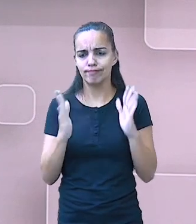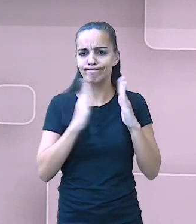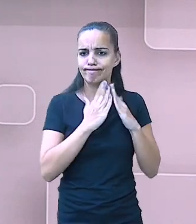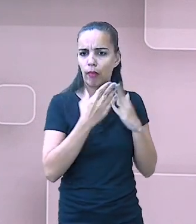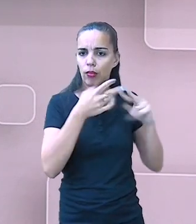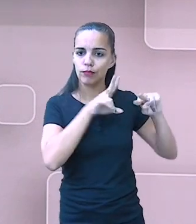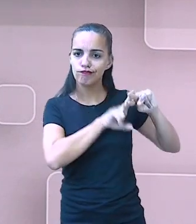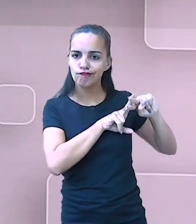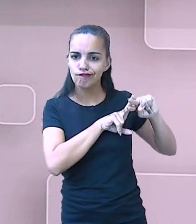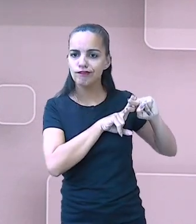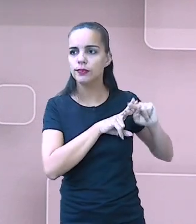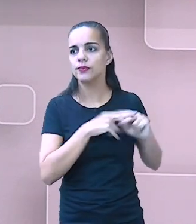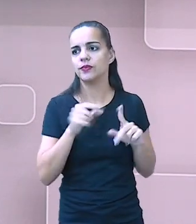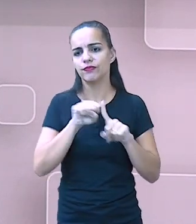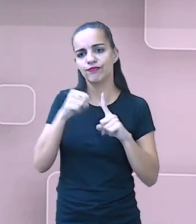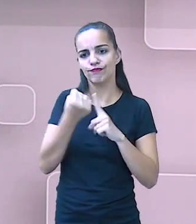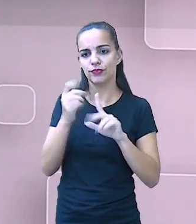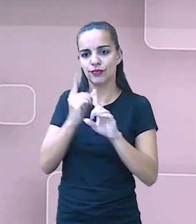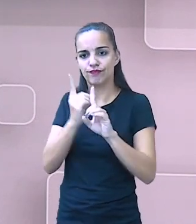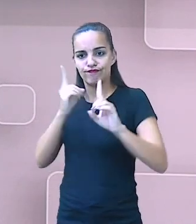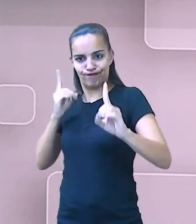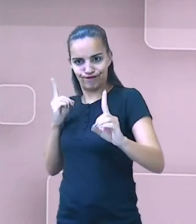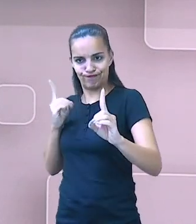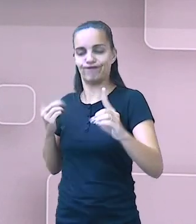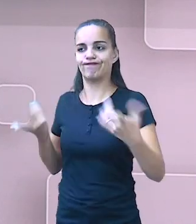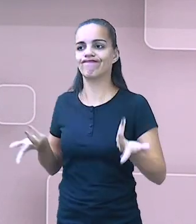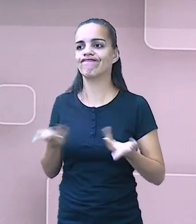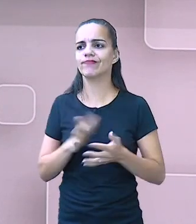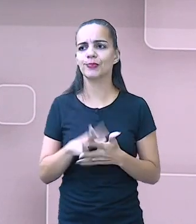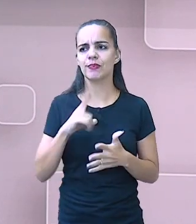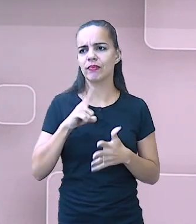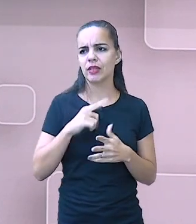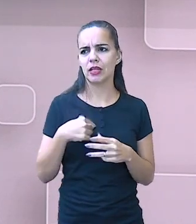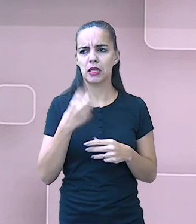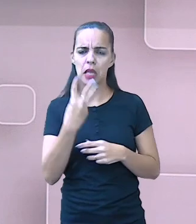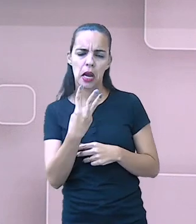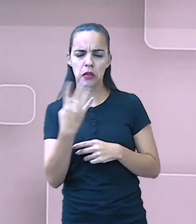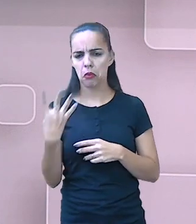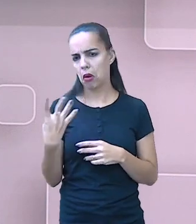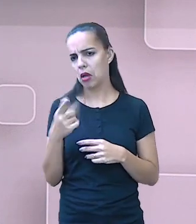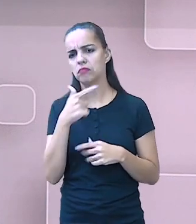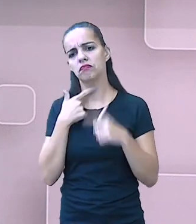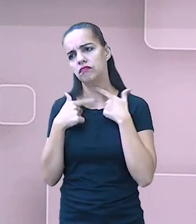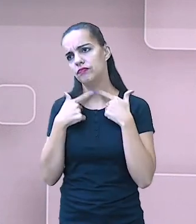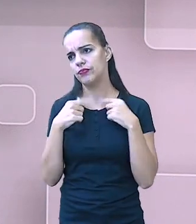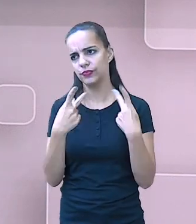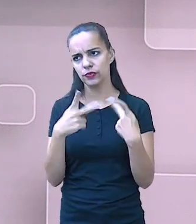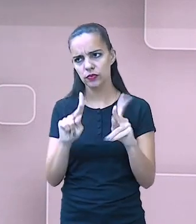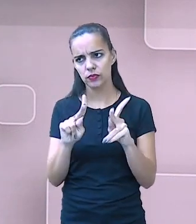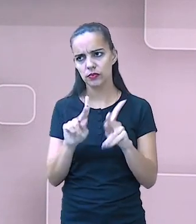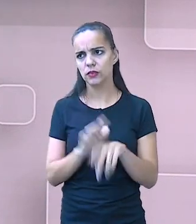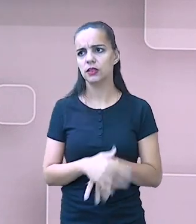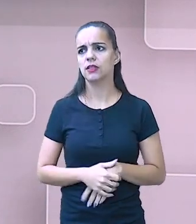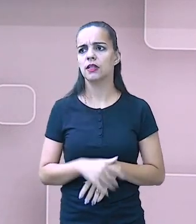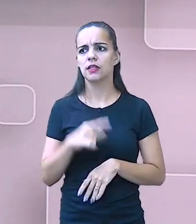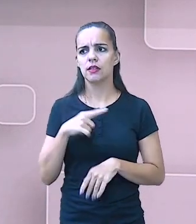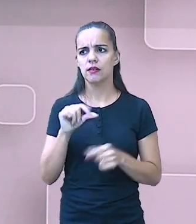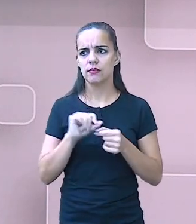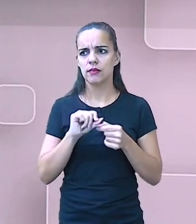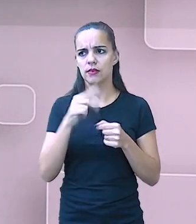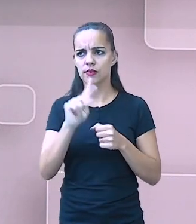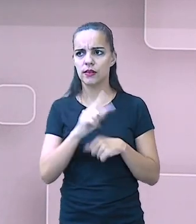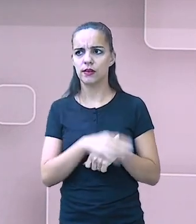vivendo. Então, a tirinha pode servir para te ajudar. Ela pode ser com 3, com 4, com 5 pedacinhos, mas